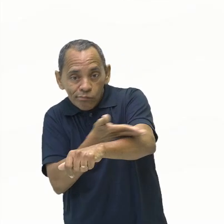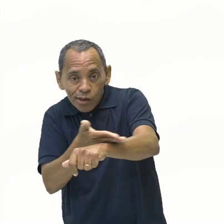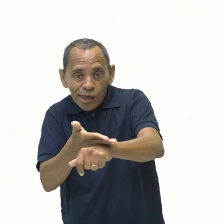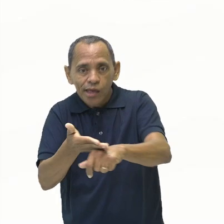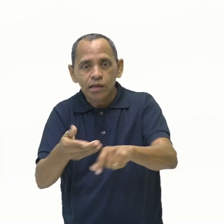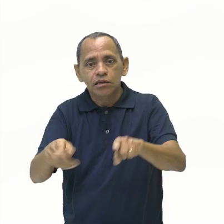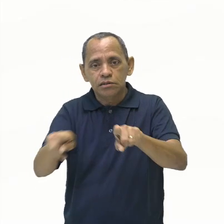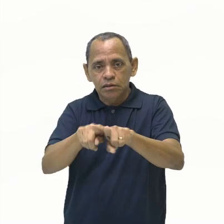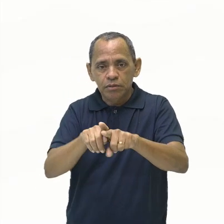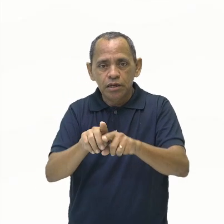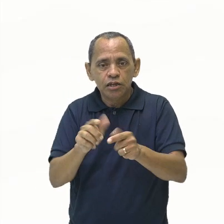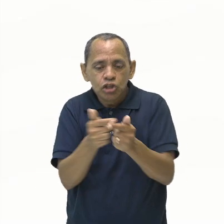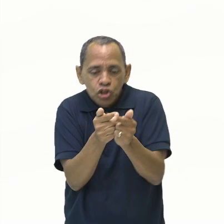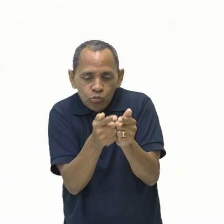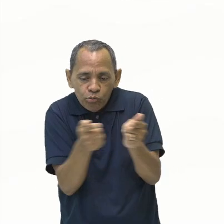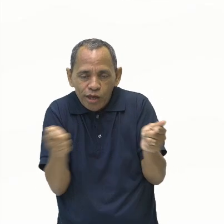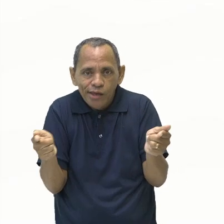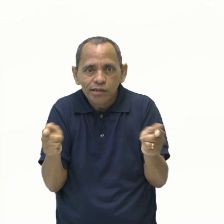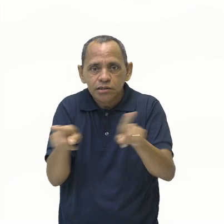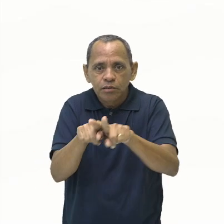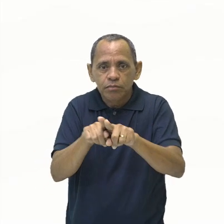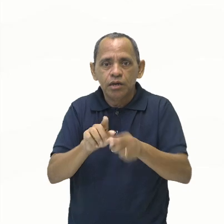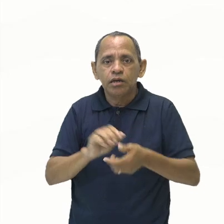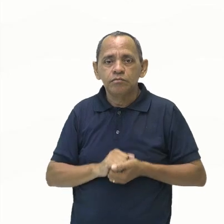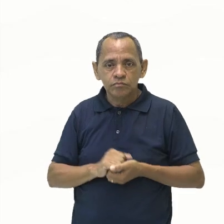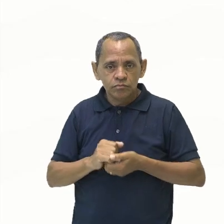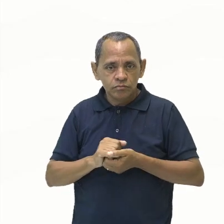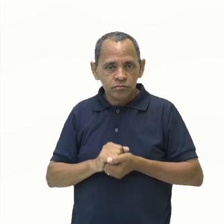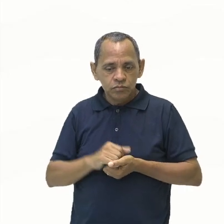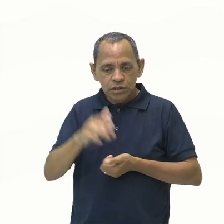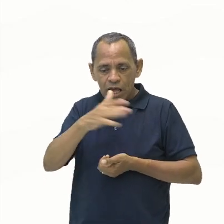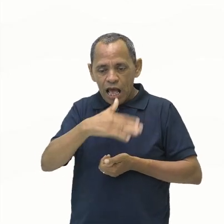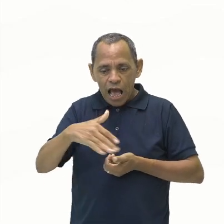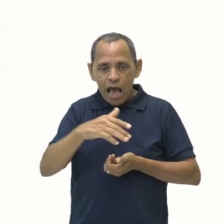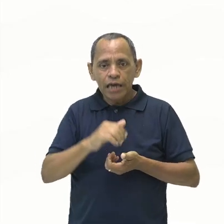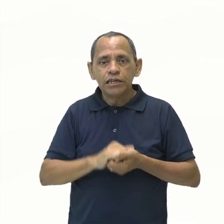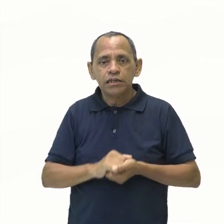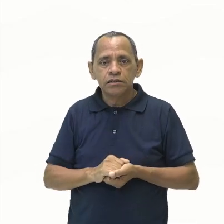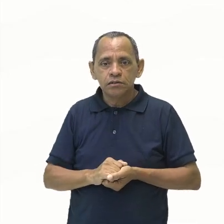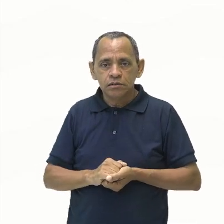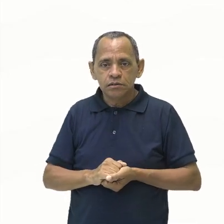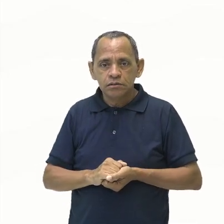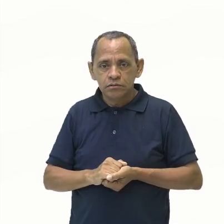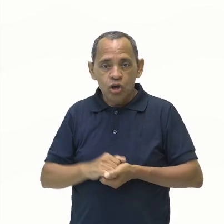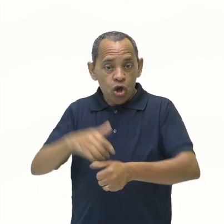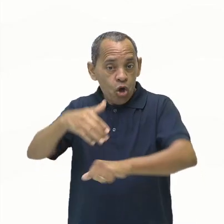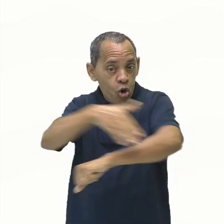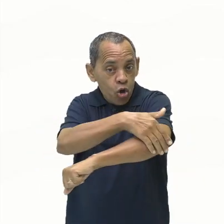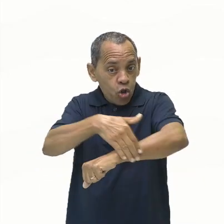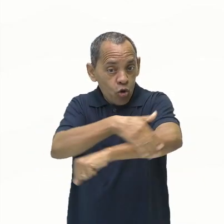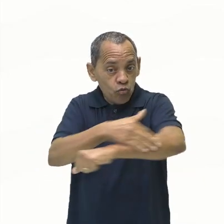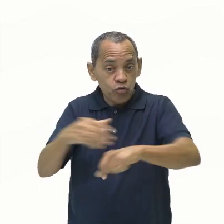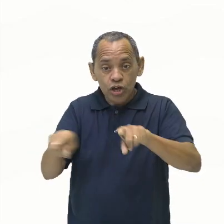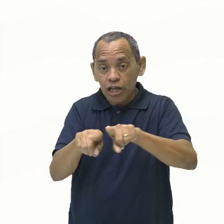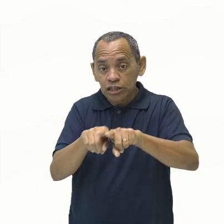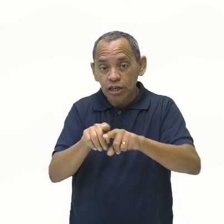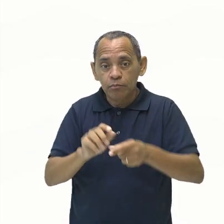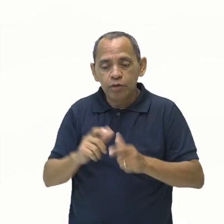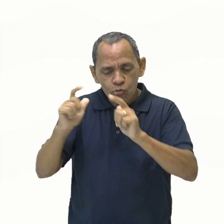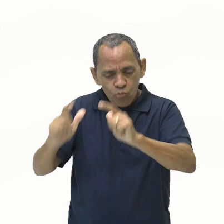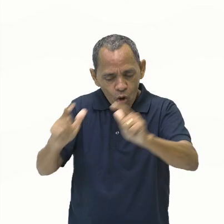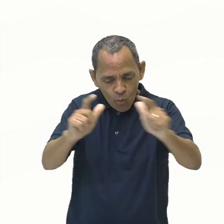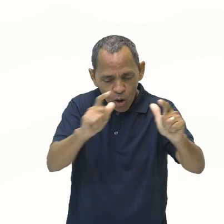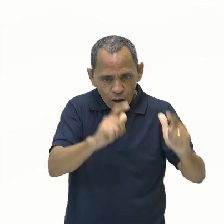estrutura urbana, como, por exemplo, as rodovias, estradas,